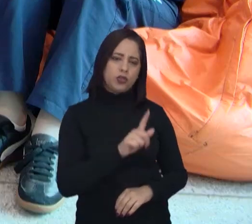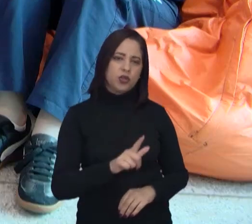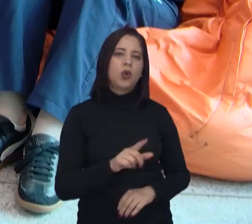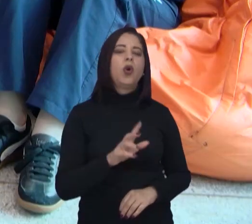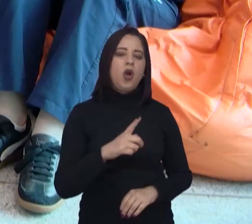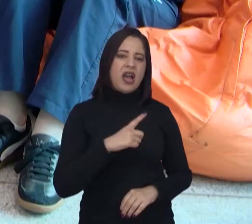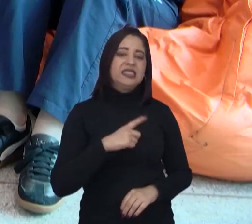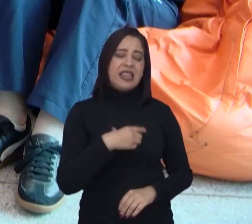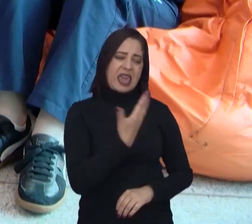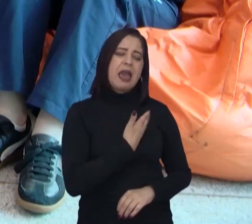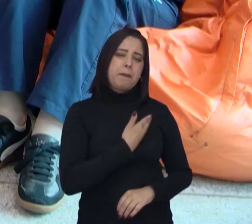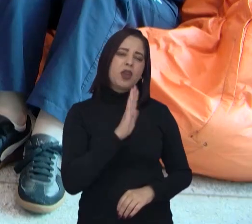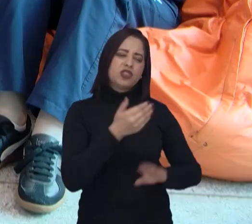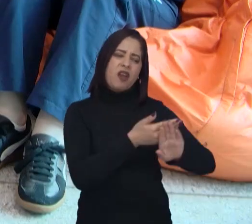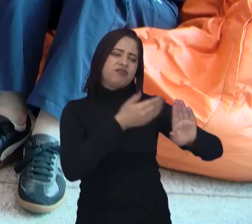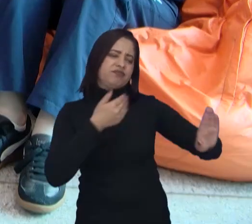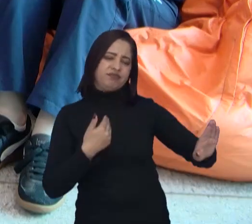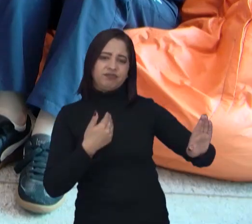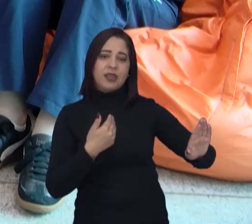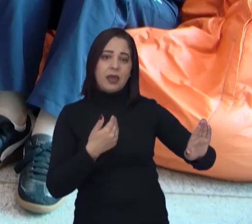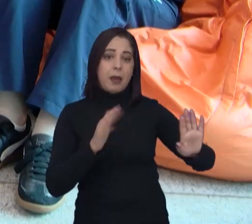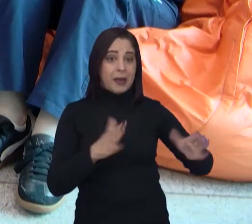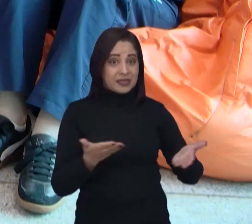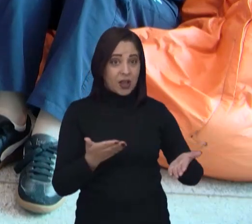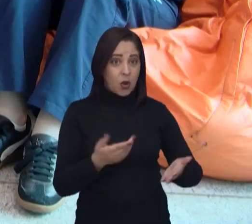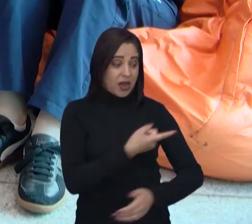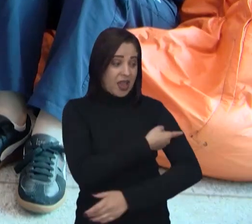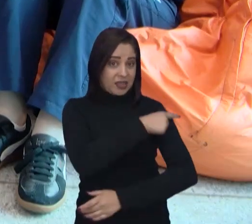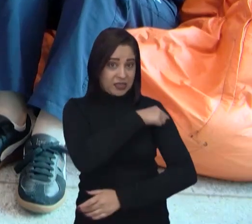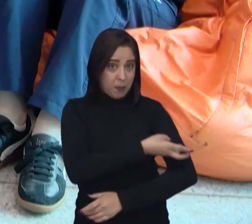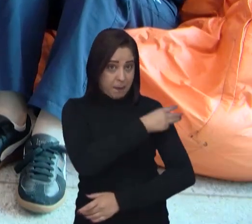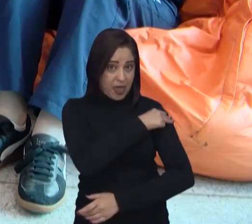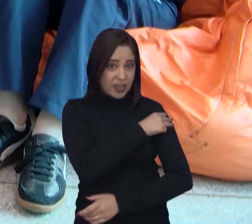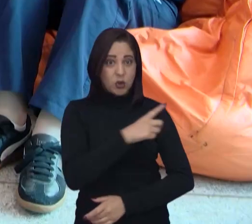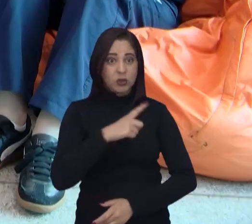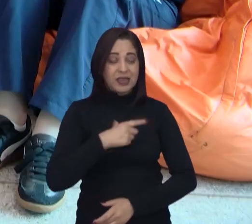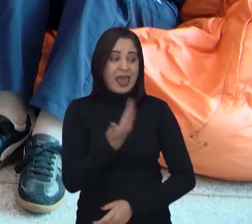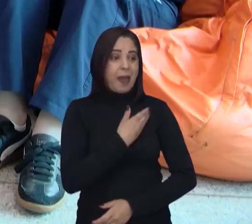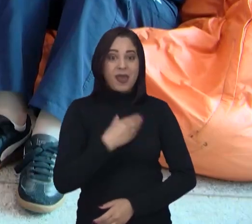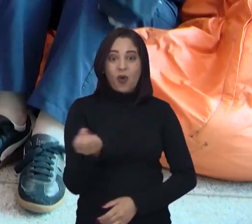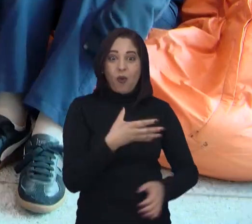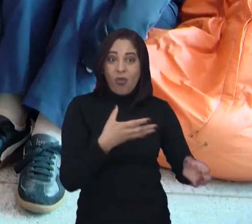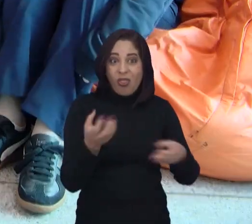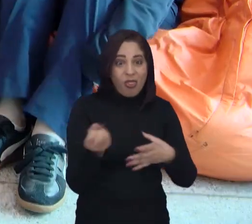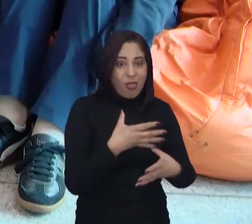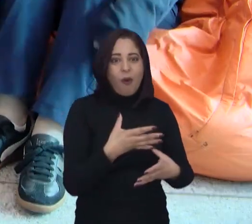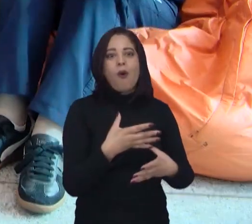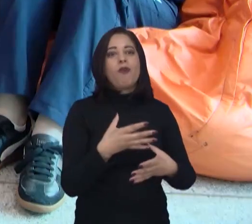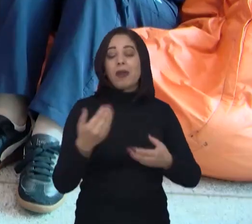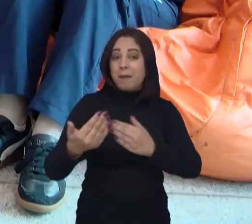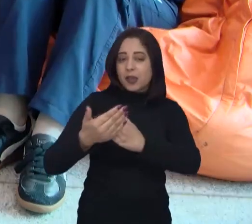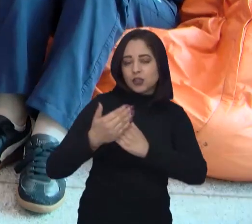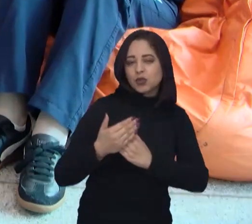que estão seguindo o caminho delas, mas o ensino médio proporcionou novas amizades, novas inspirações, muitos colegas minhas servem de inspirações,